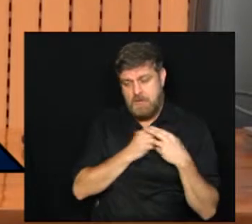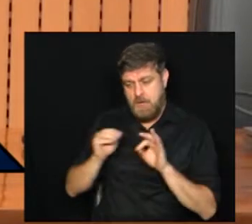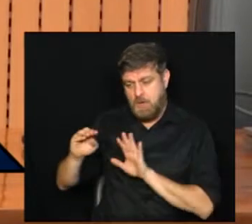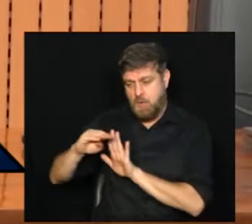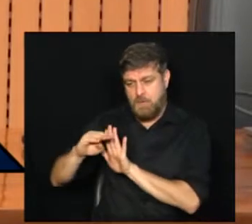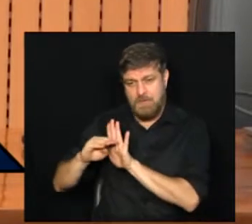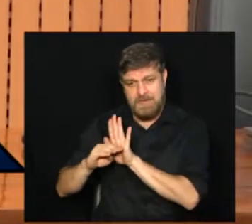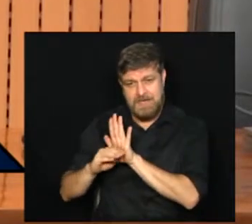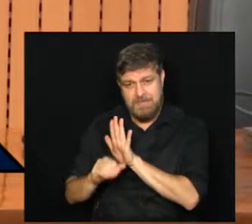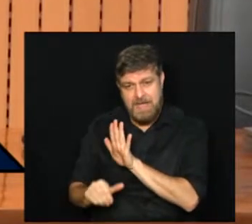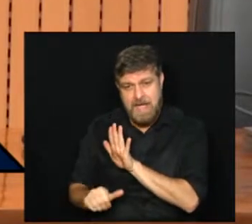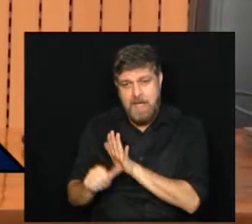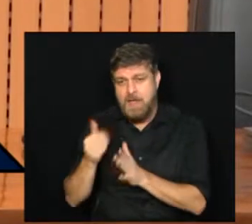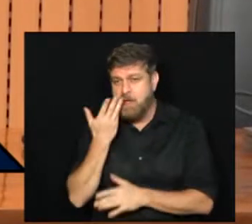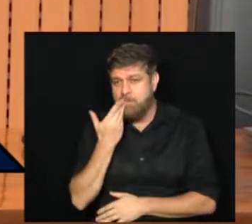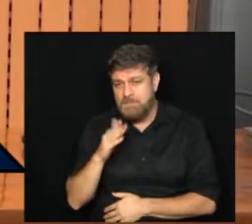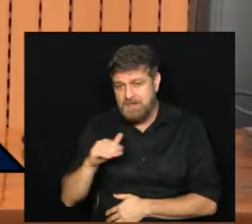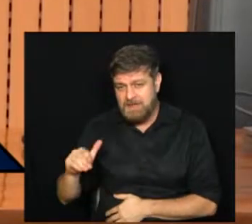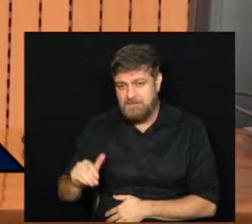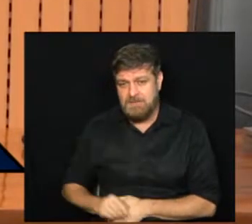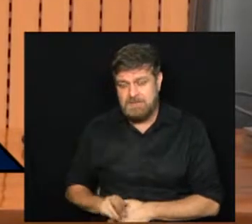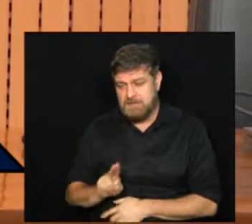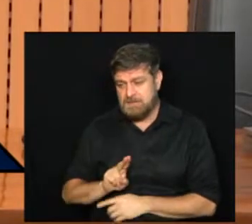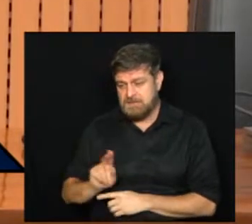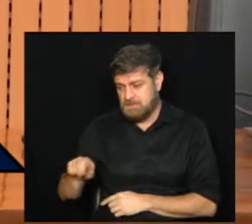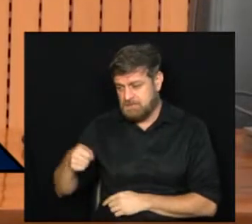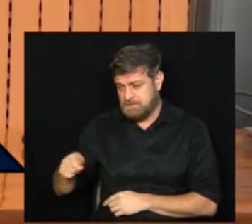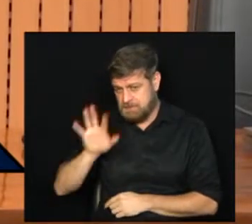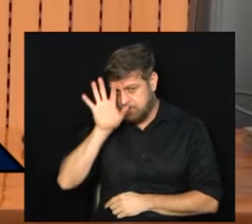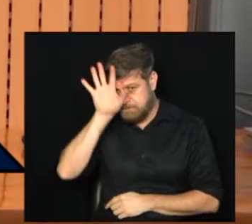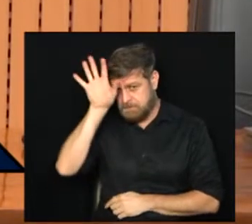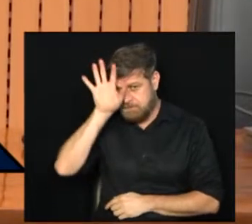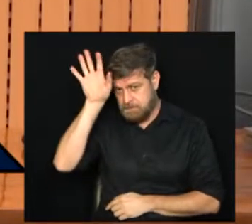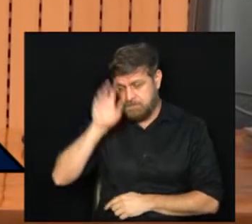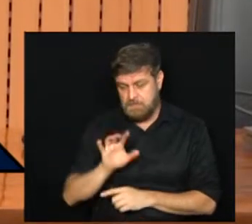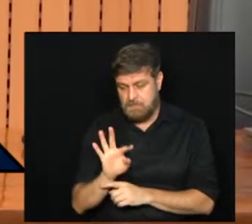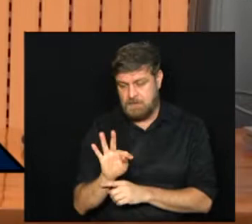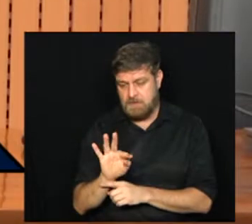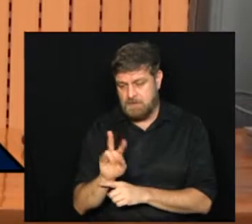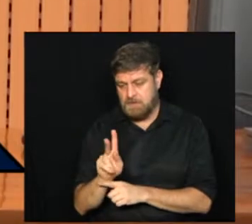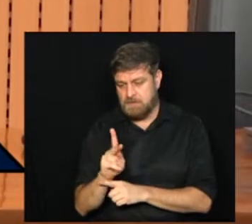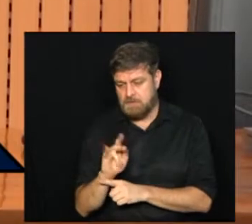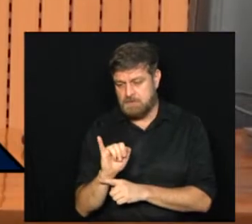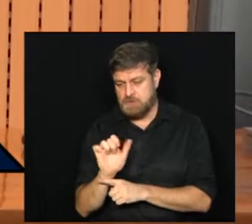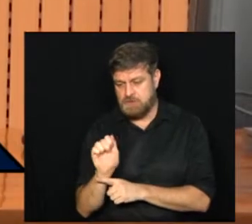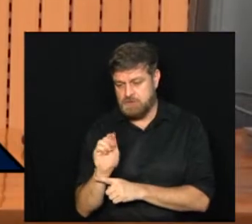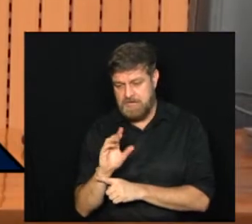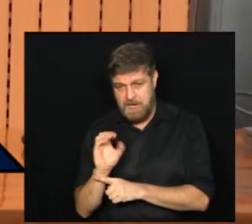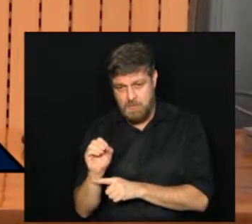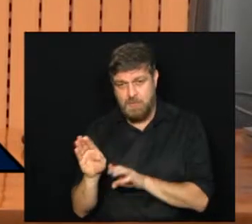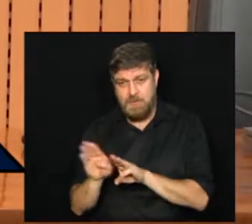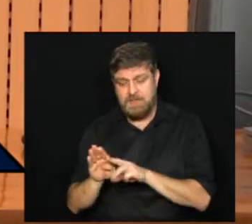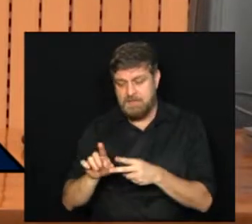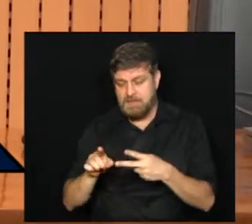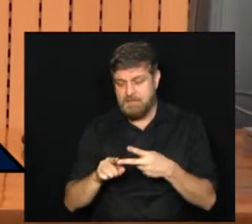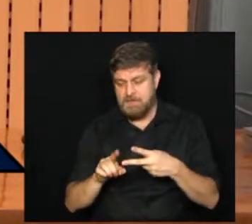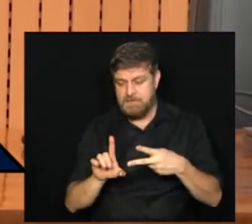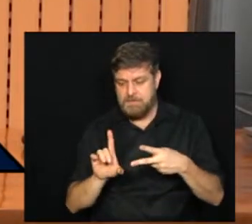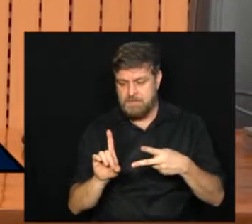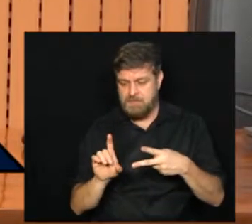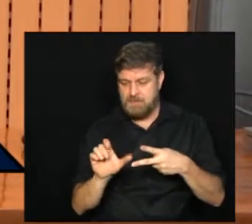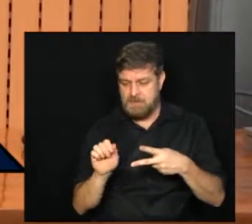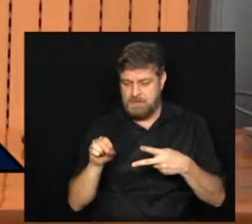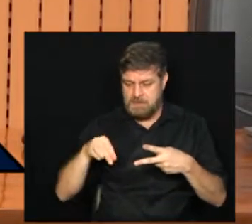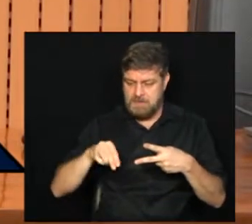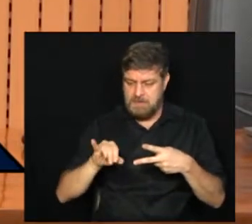Ferrari, e também a Daniela, que compõe a comissão de estudos, de organização aí do plano da primeira